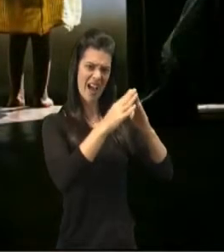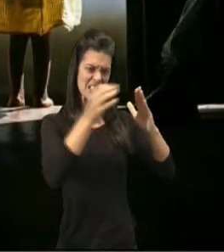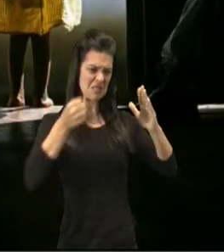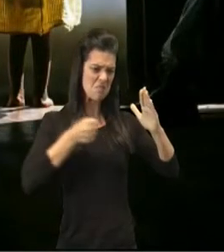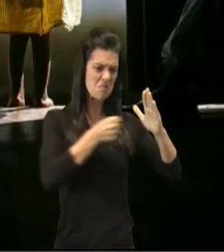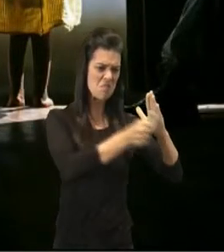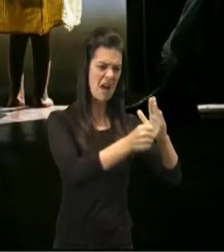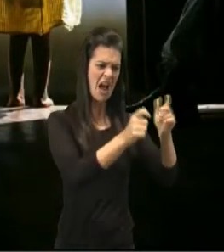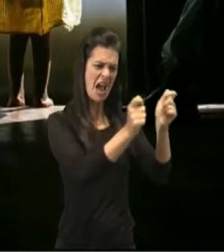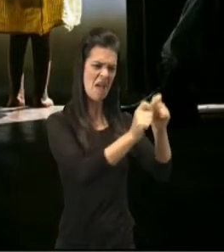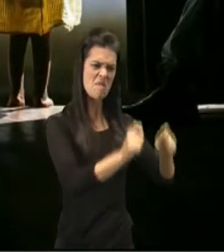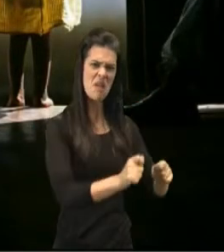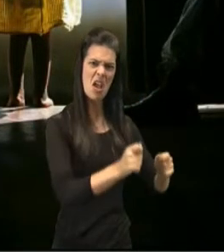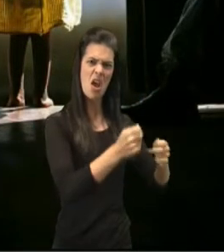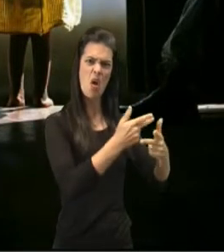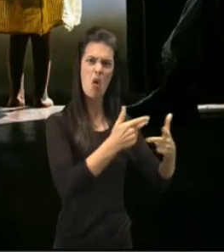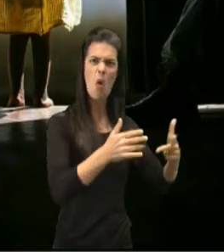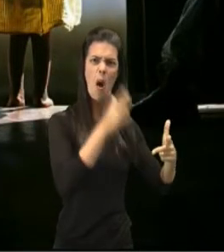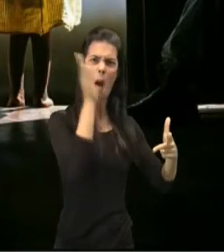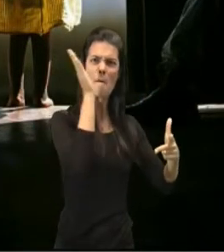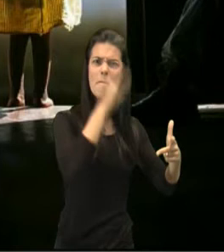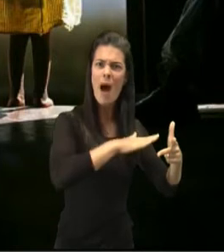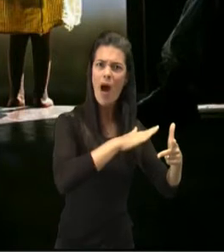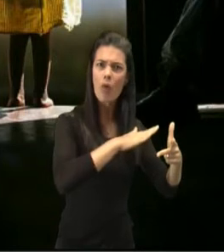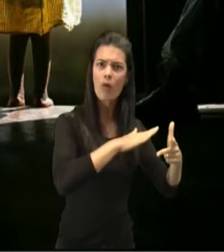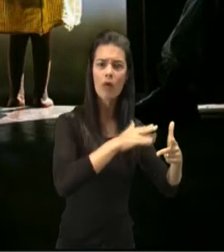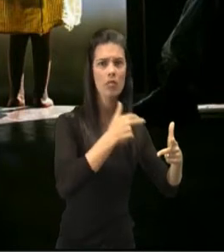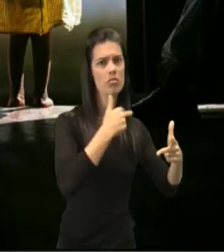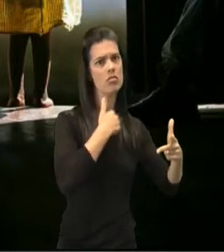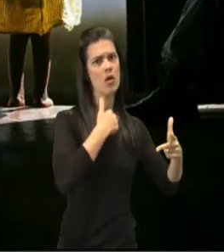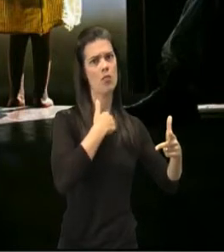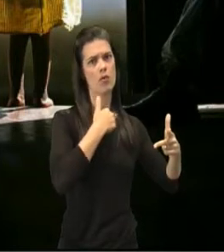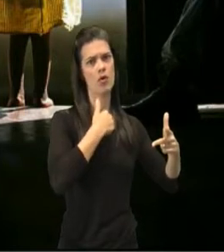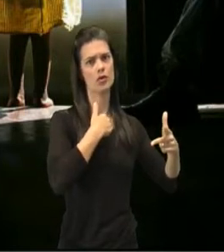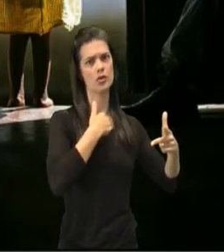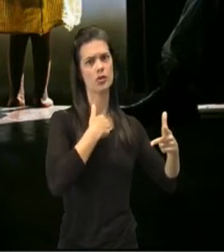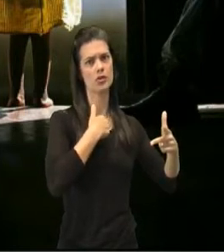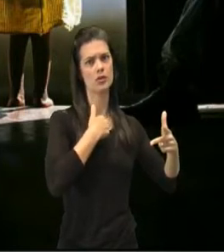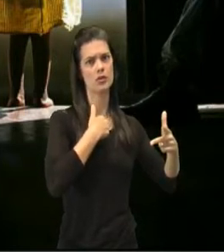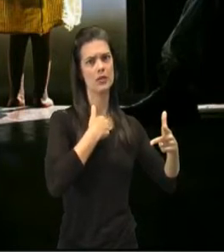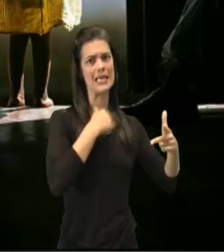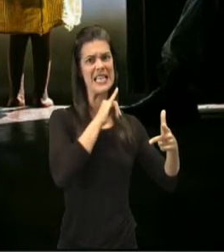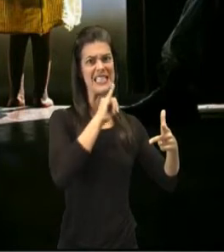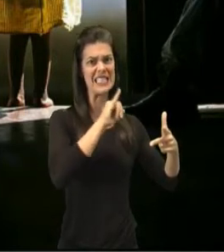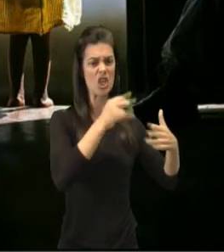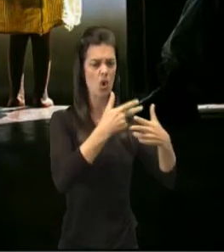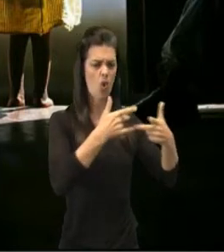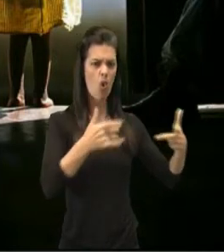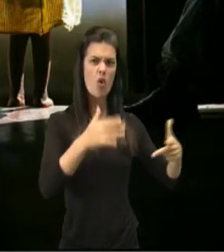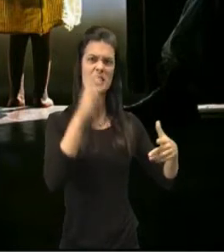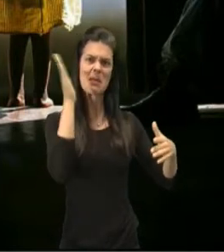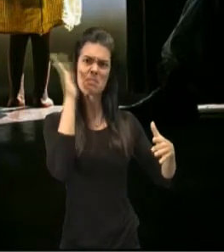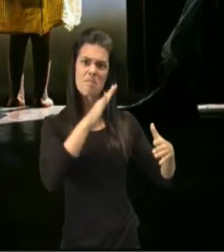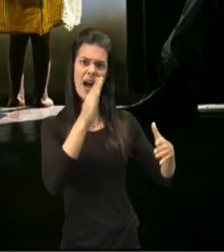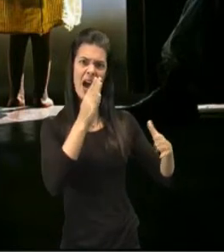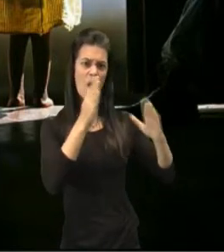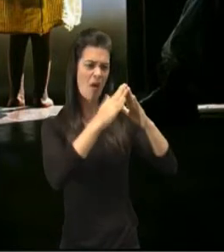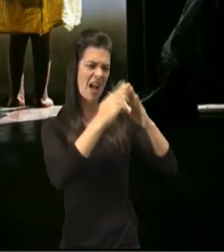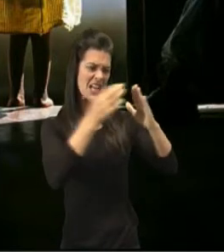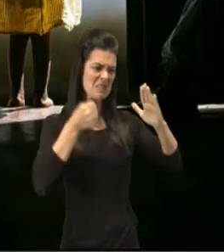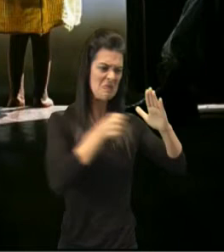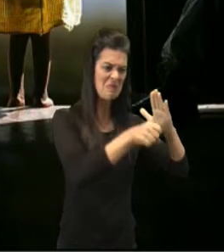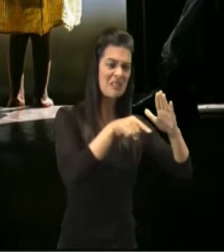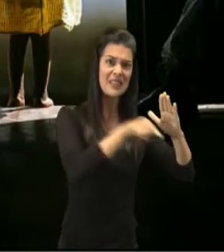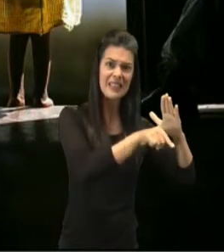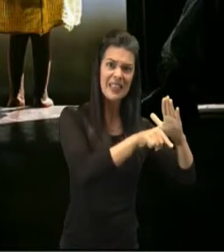não sejas amaldiçoado semelhante a ela. De todo a detestarás e de todo a